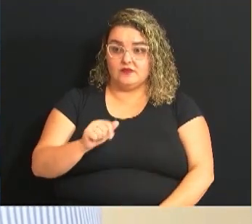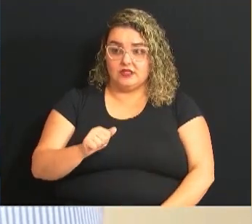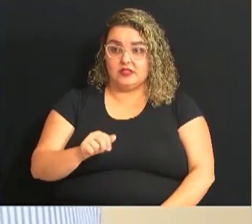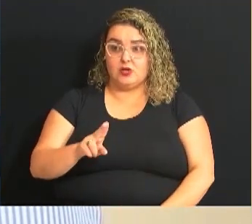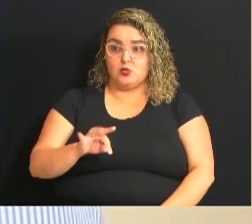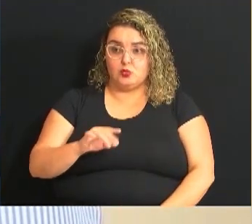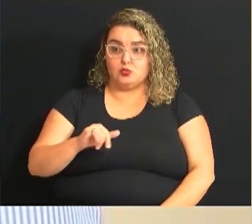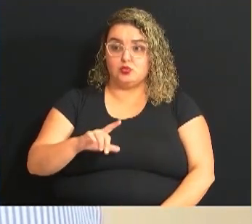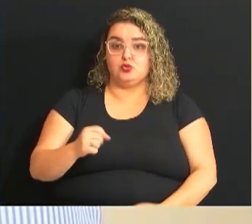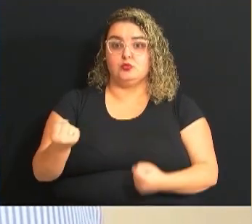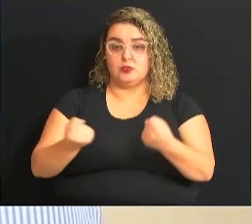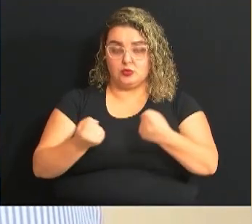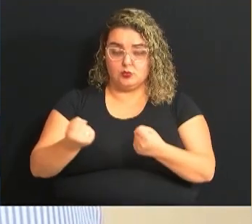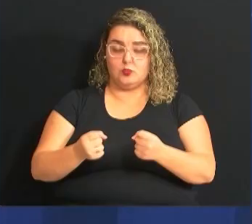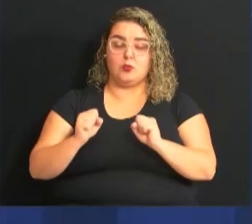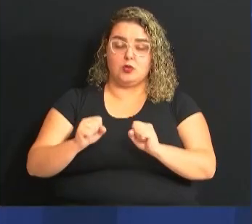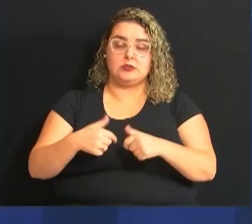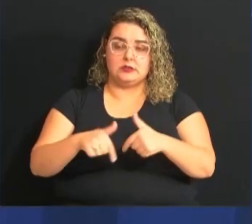motoristas possam trabalhar.